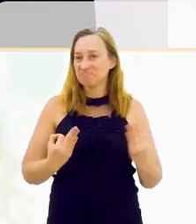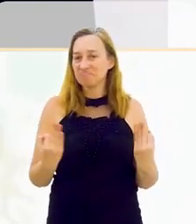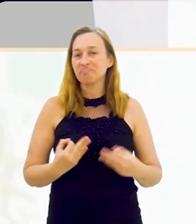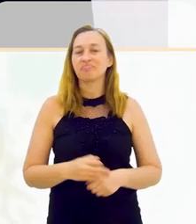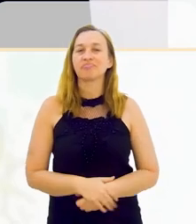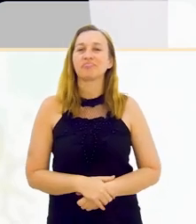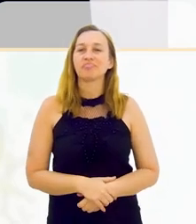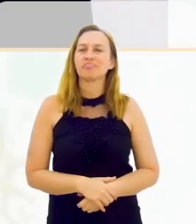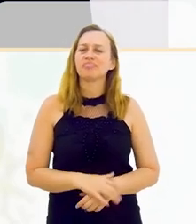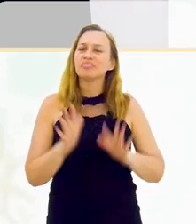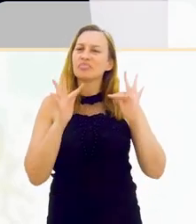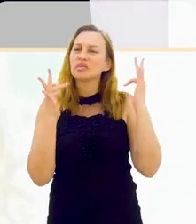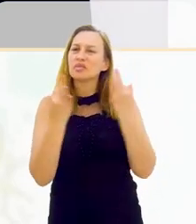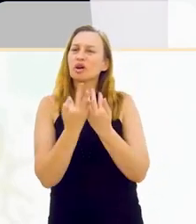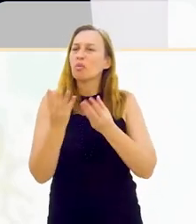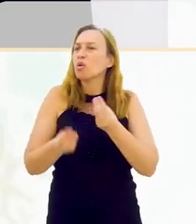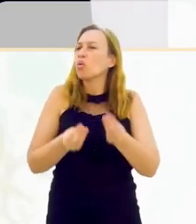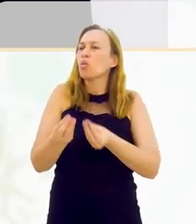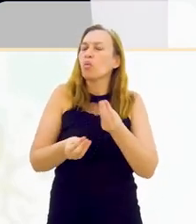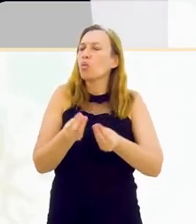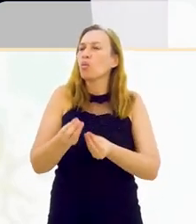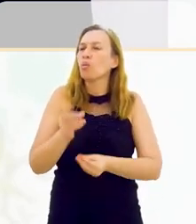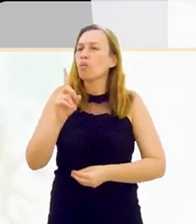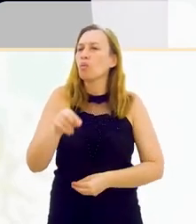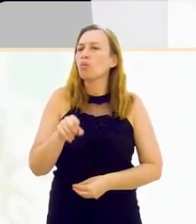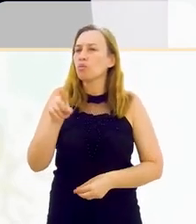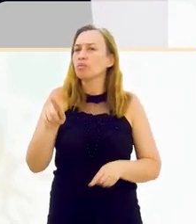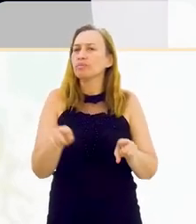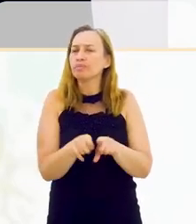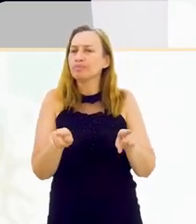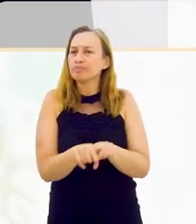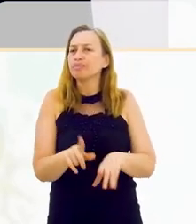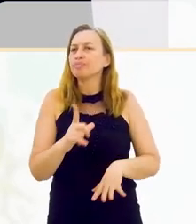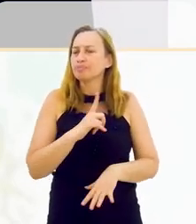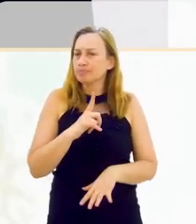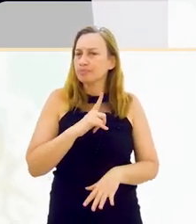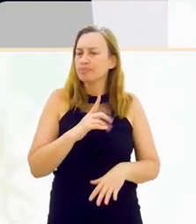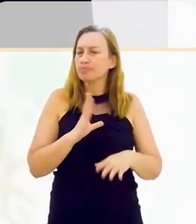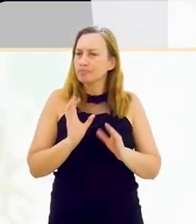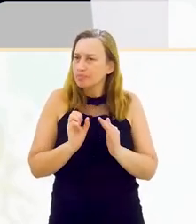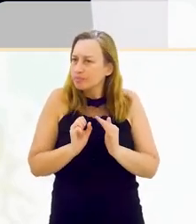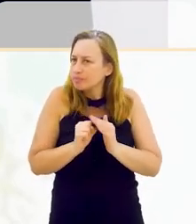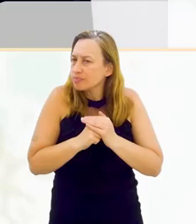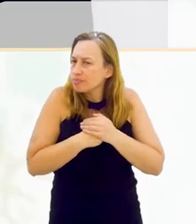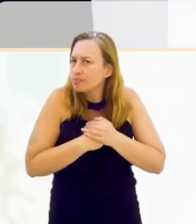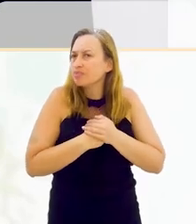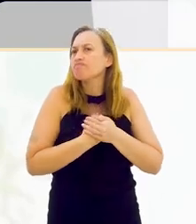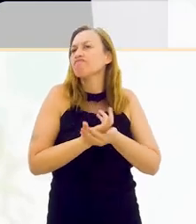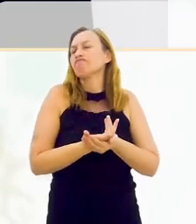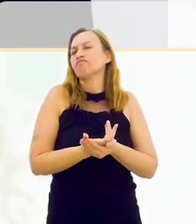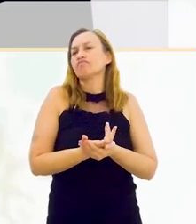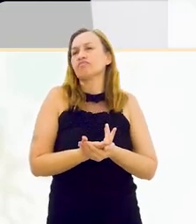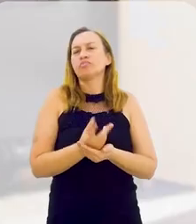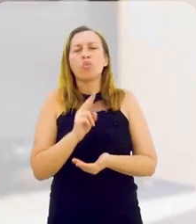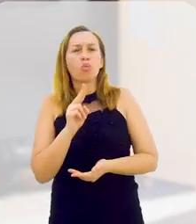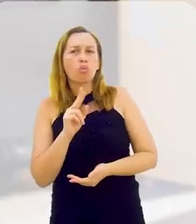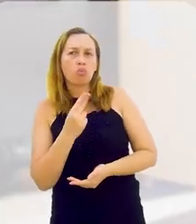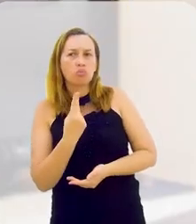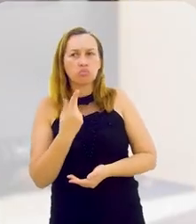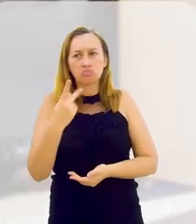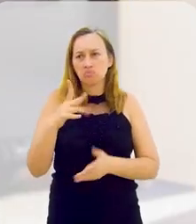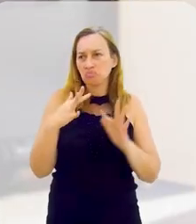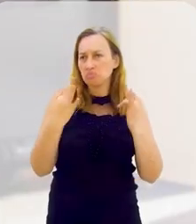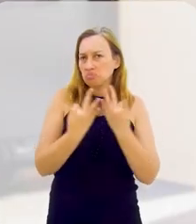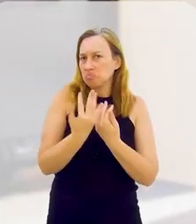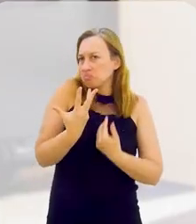Que perfeito. Na família, como é que era isso para você? Também tinha essa coisa de esconder, ou a